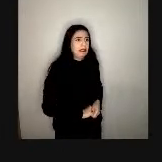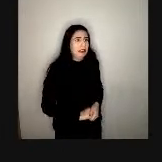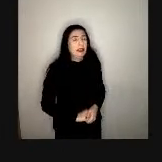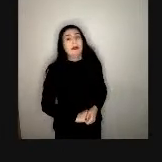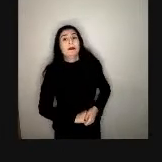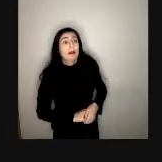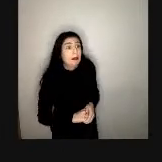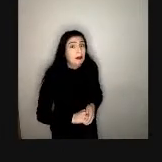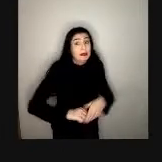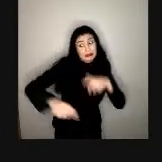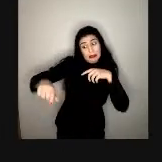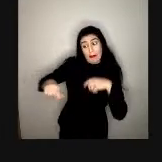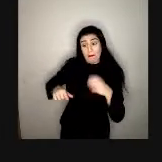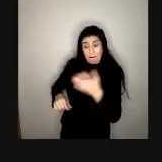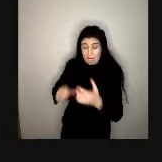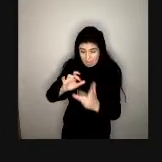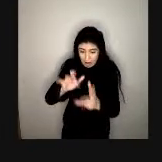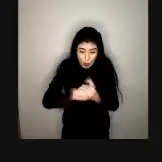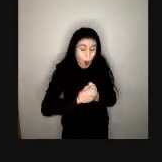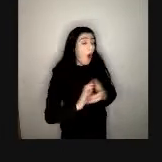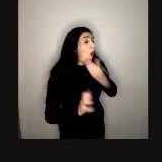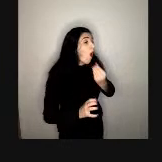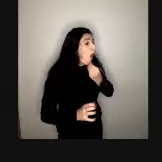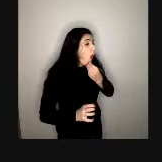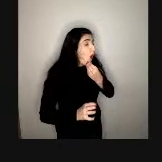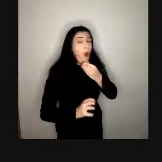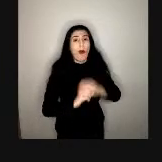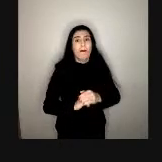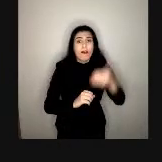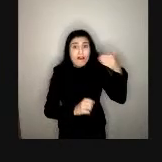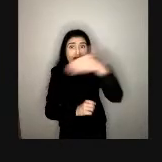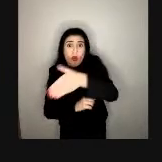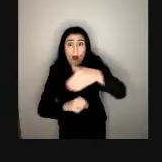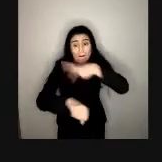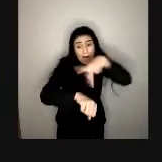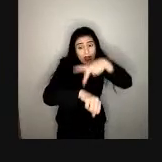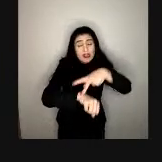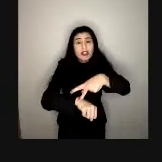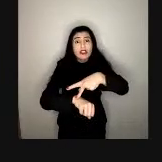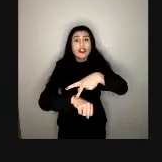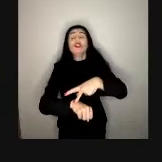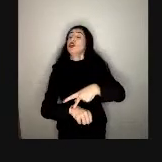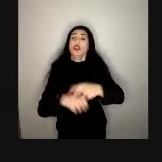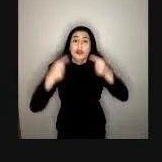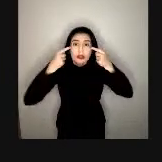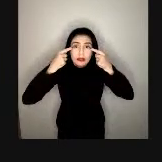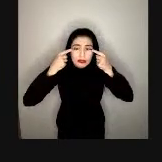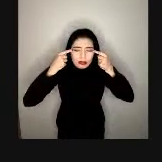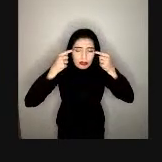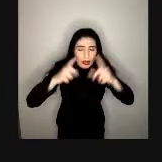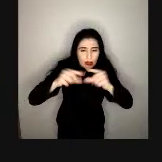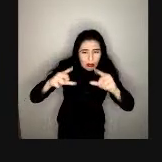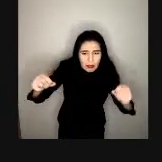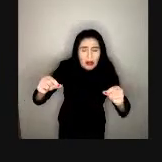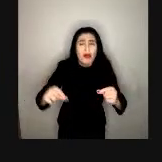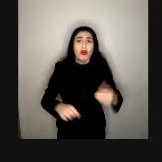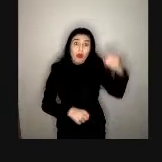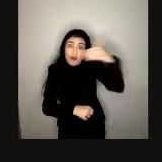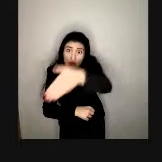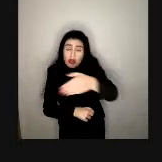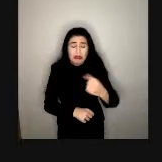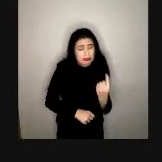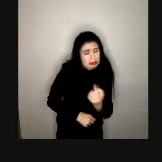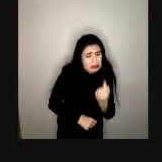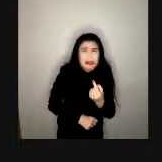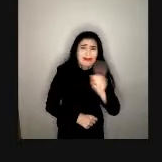trabalhava no Japão, acabou não encontrando, ficou lá sozinha, na solidão, deprimida,